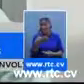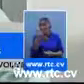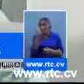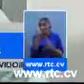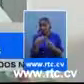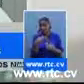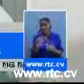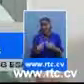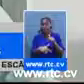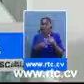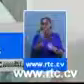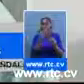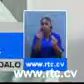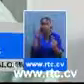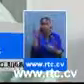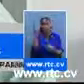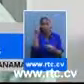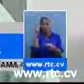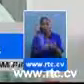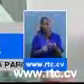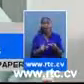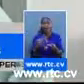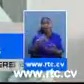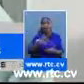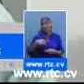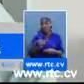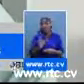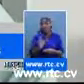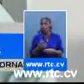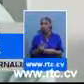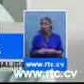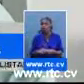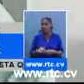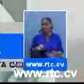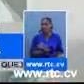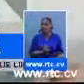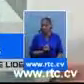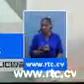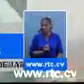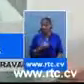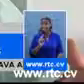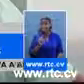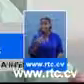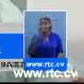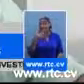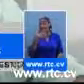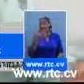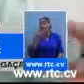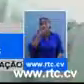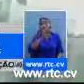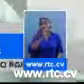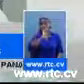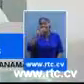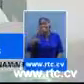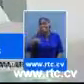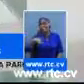visam uma melhor qualidade de vida. E Cabo Verde está sendo a primeira experiência em países